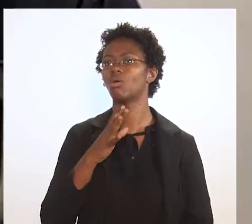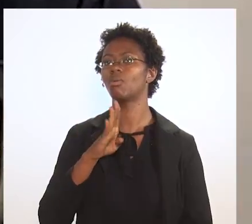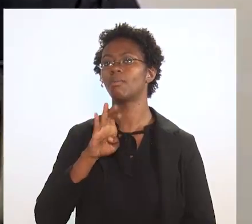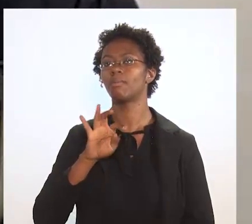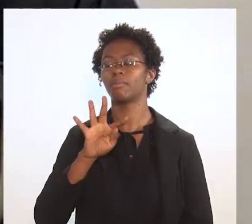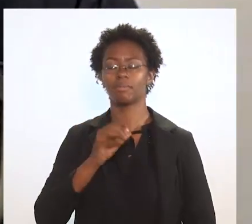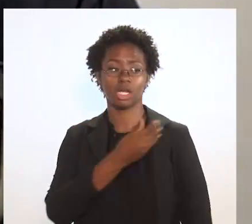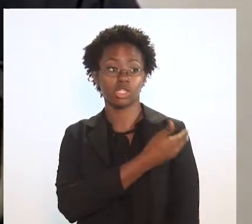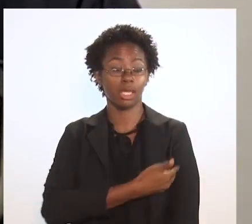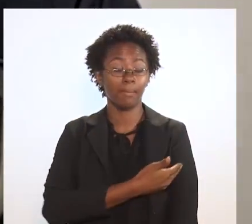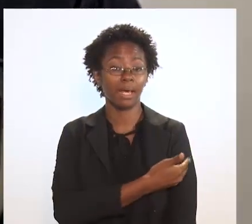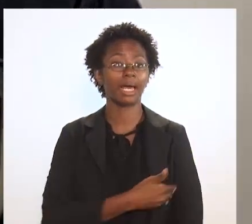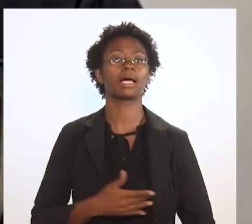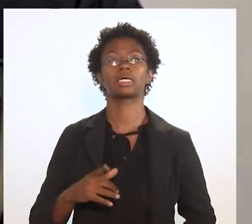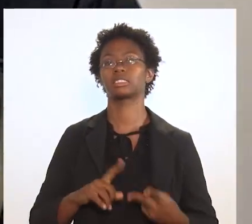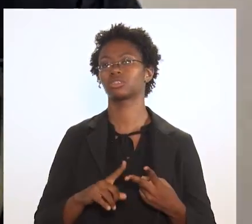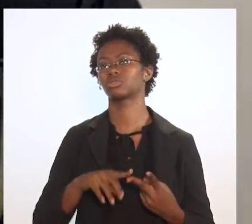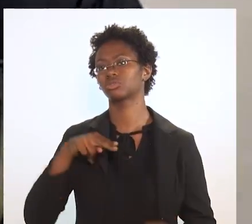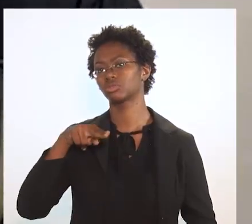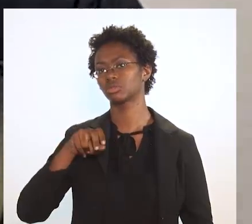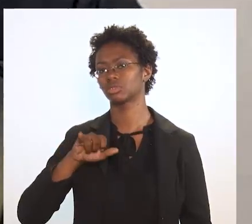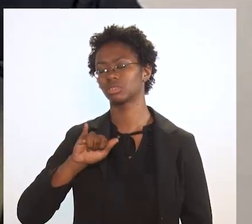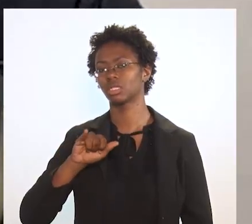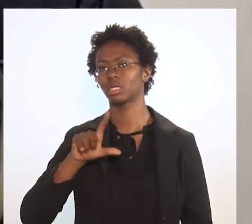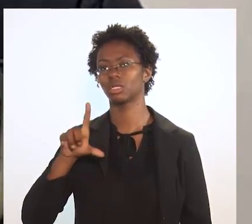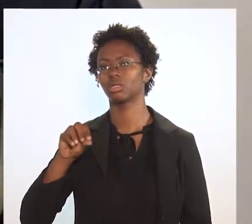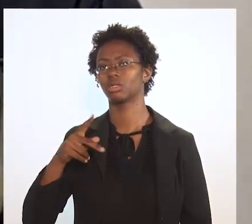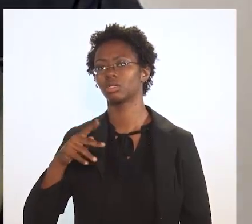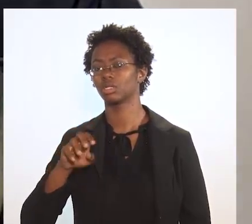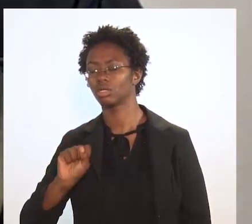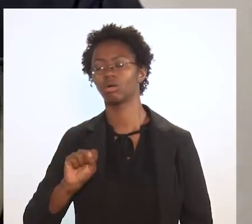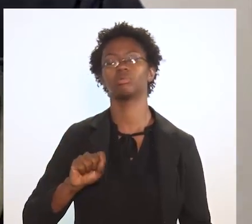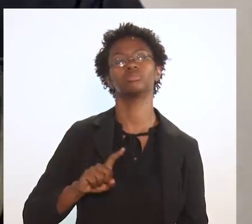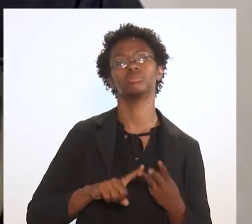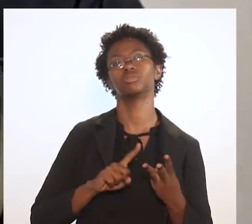Beto Sem Braço, Ney Lopes,